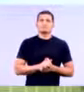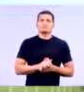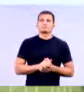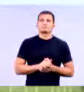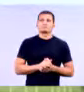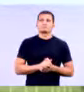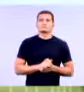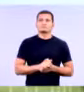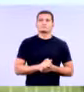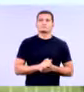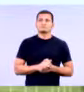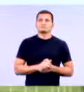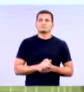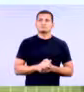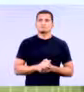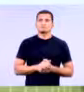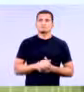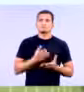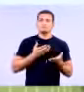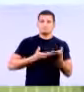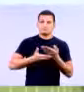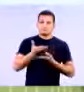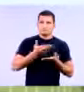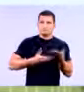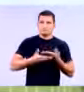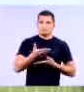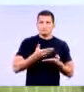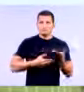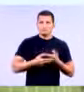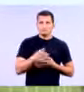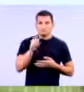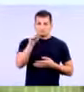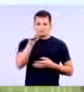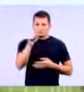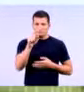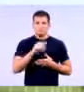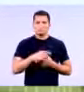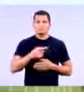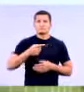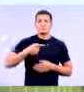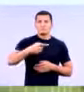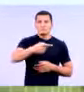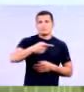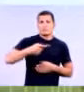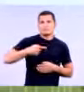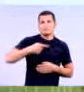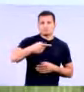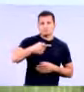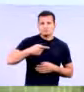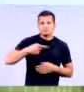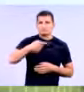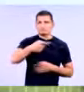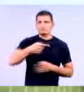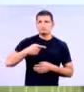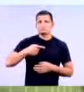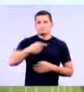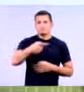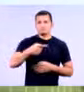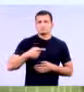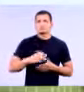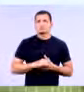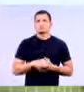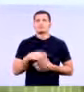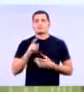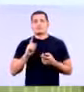e aliás, a interação com você e com o meio. No caso, o meio é toda a estrutura que você tem.